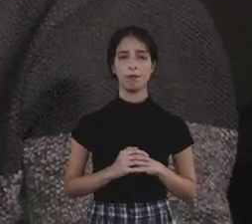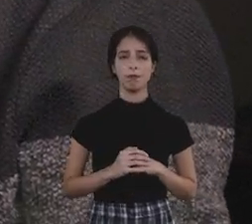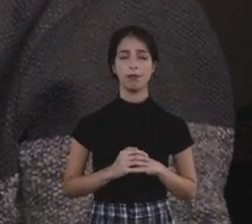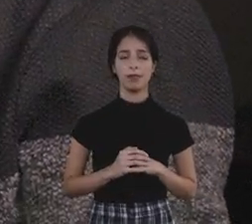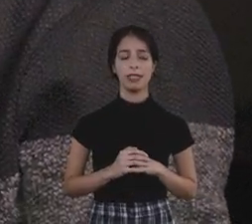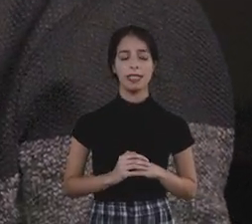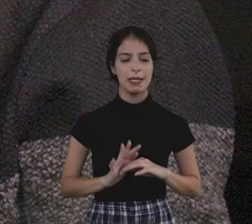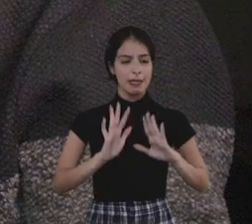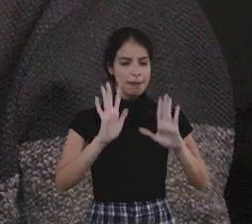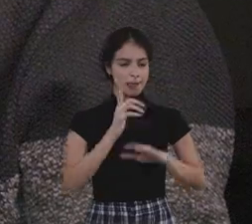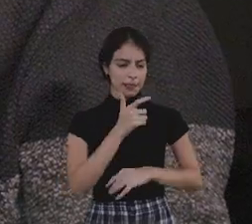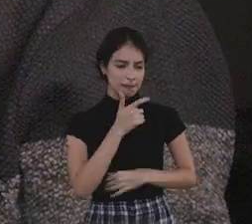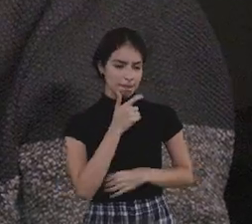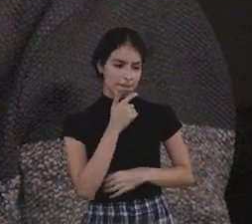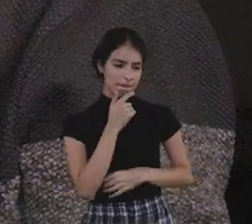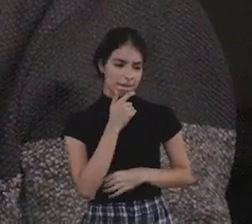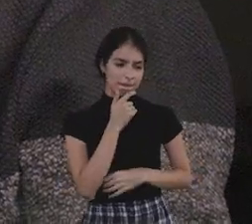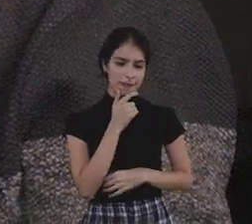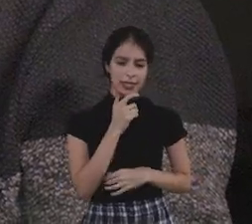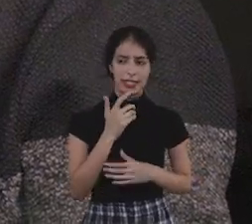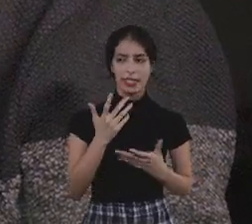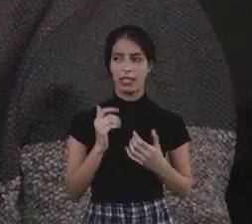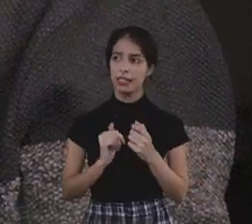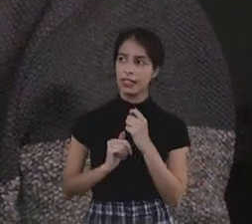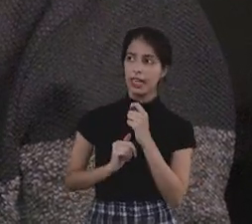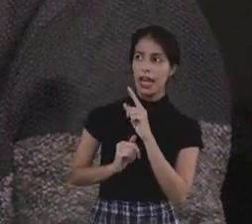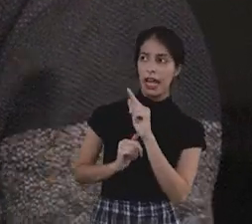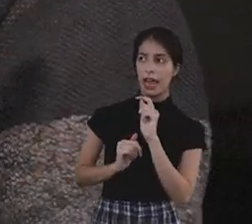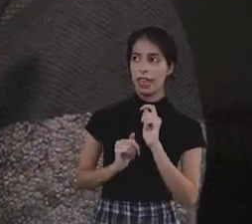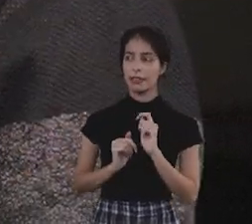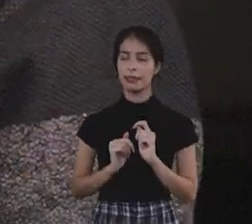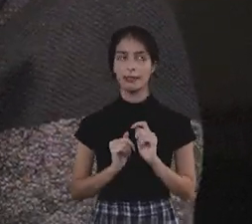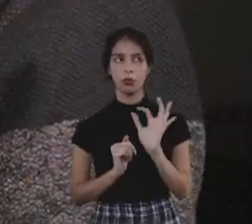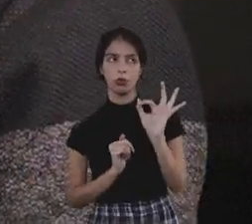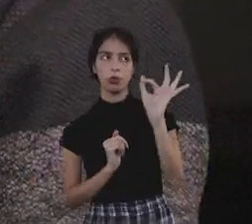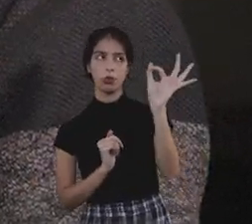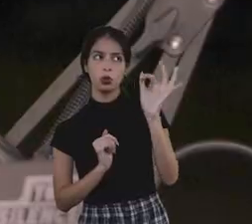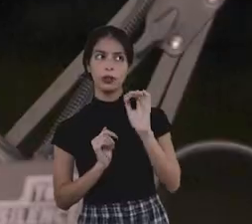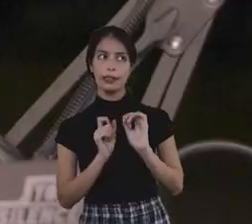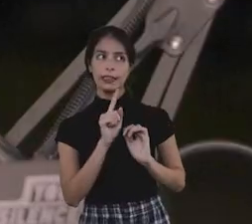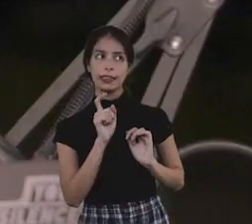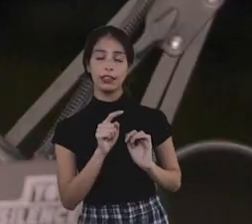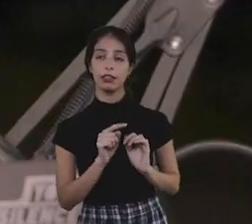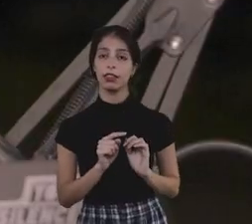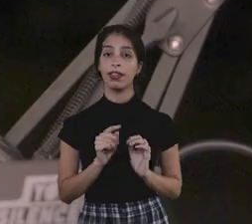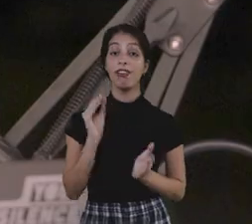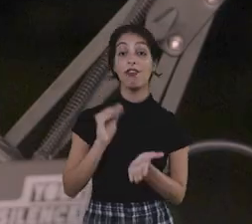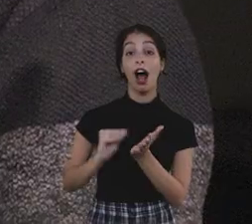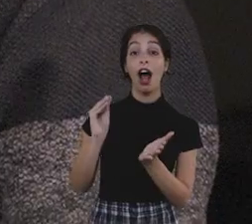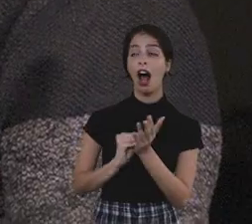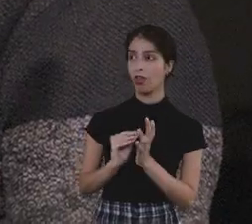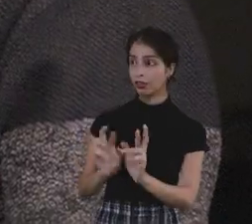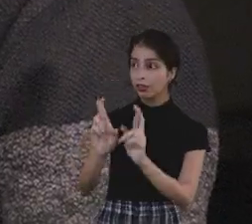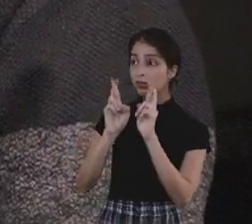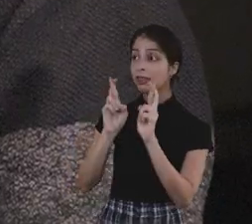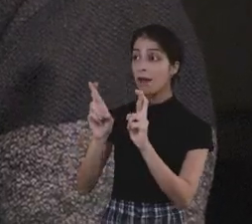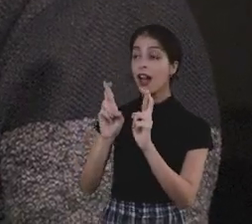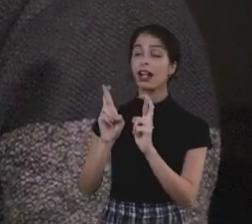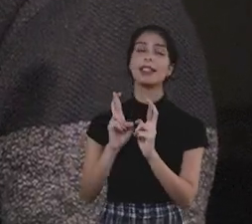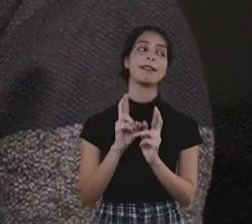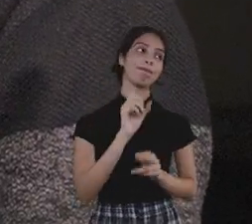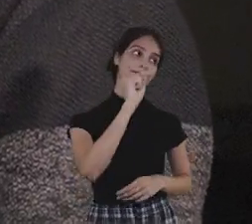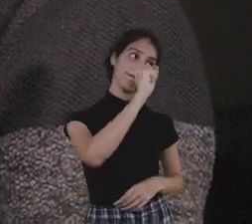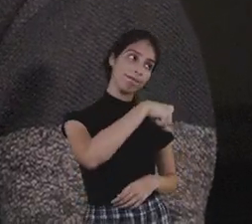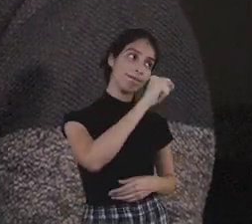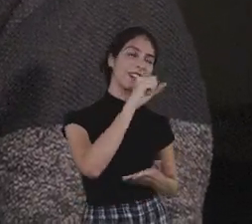que adianta Será que né uma certa desilusão falta de esperança uma falta de esperança